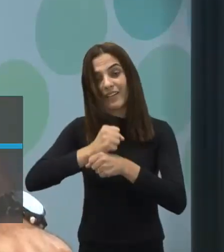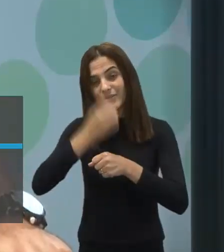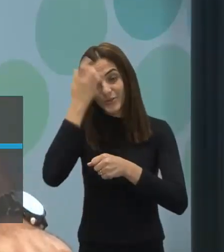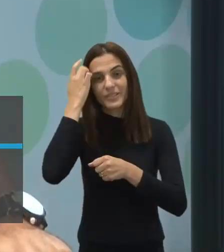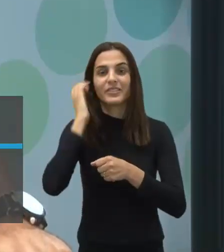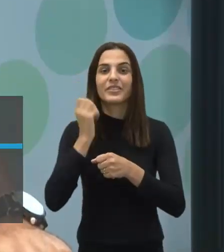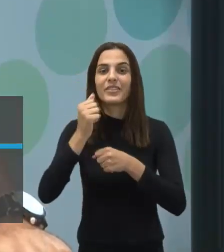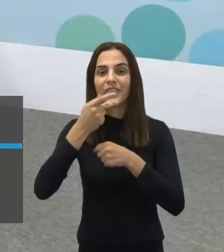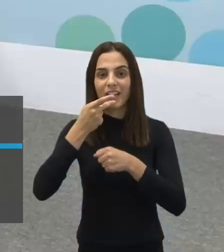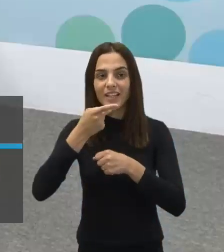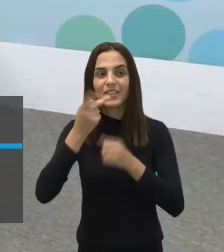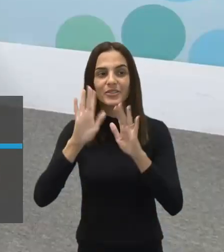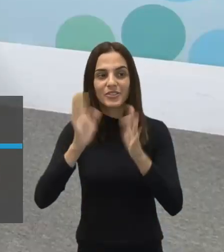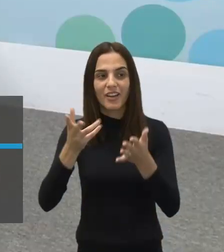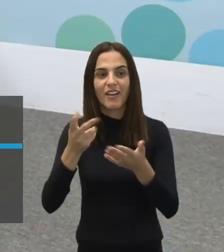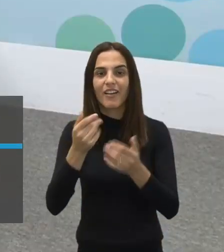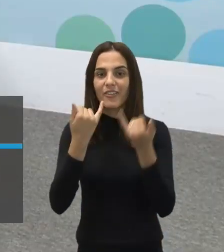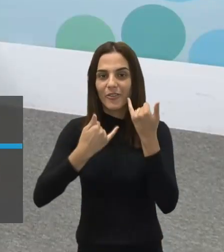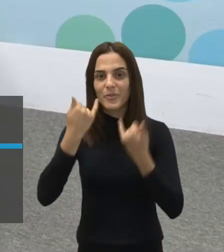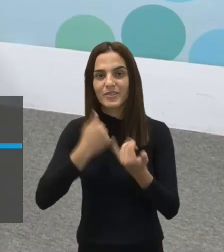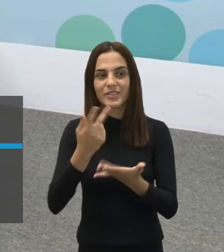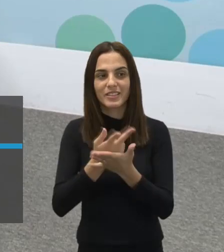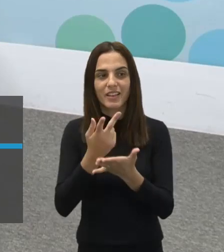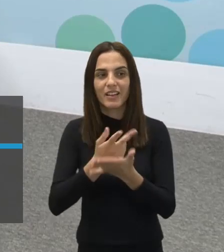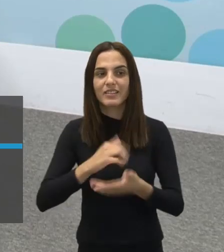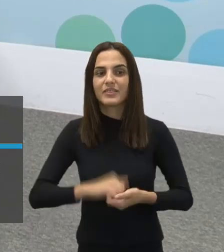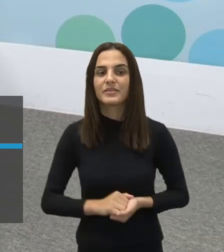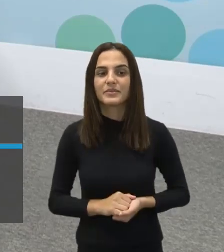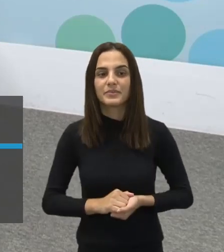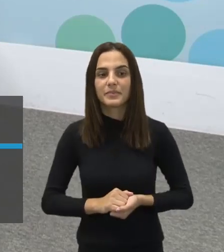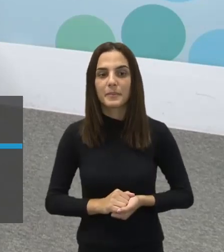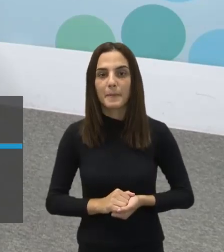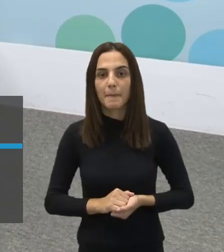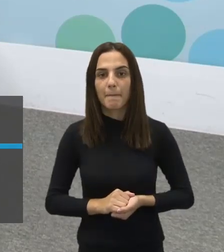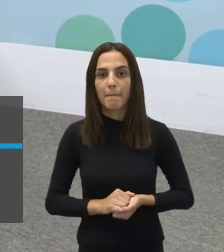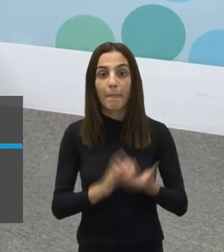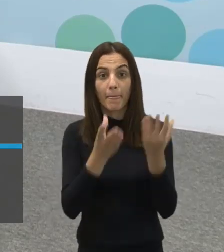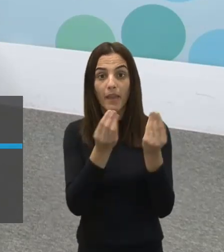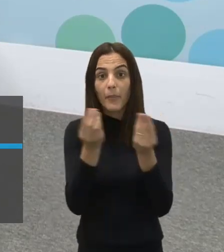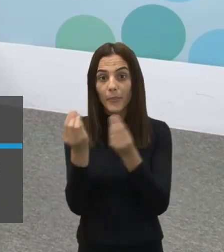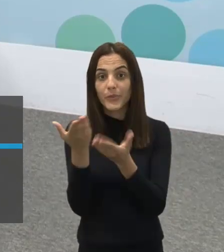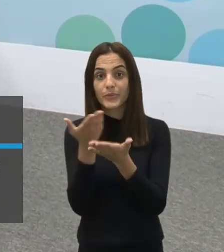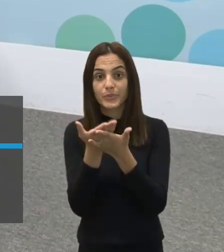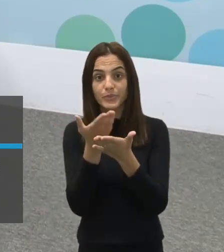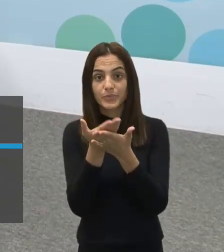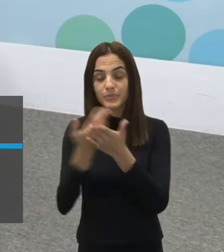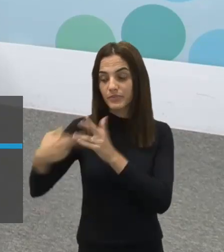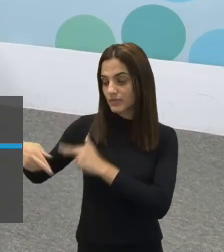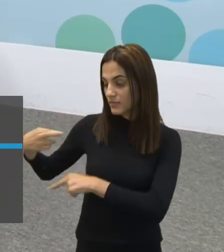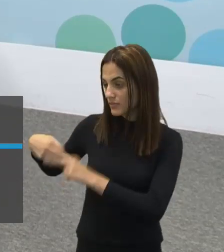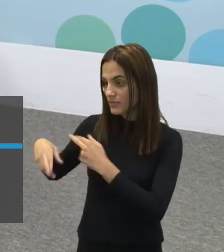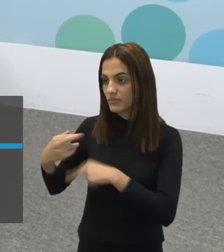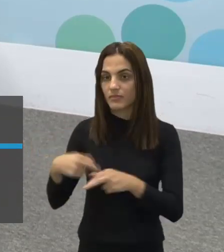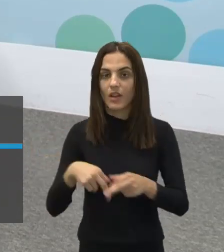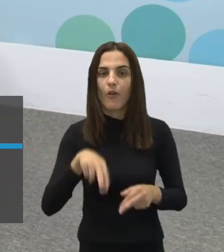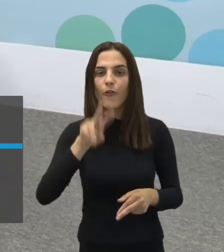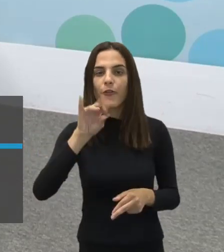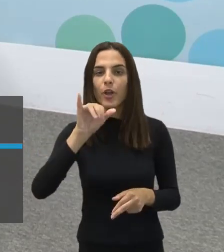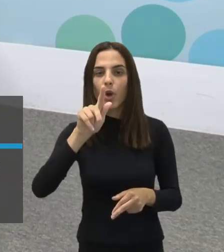errada. Você sabe que, só a título de curiosidade, os professores que estão do outro lado, tem muitos estudos, por exemplo, relacionados ao